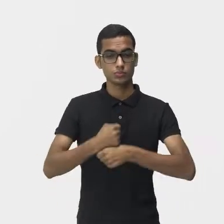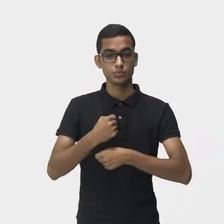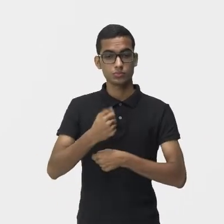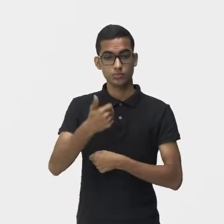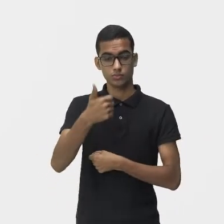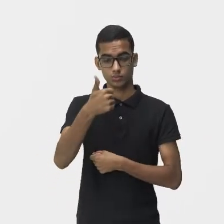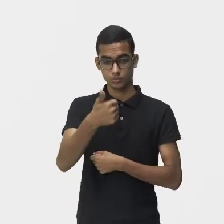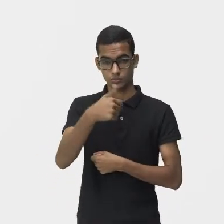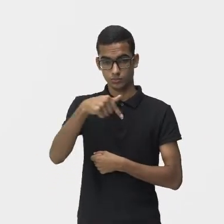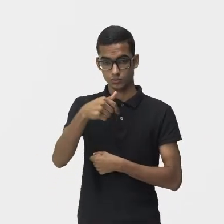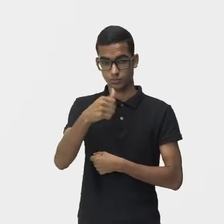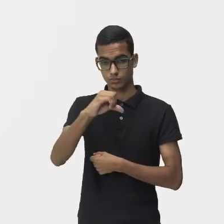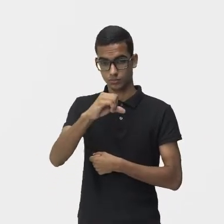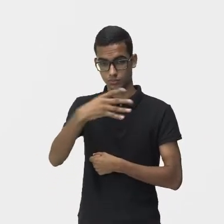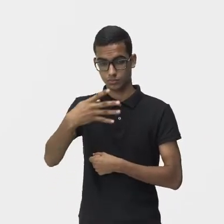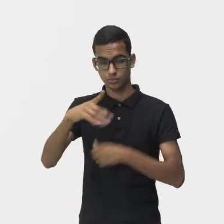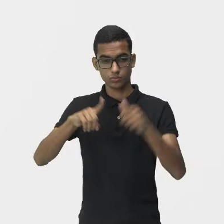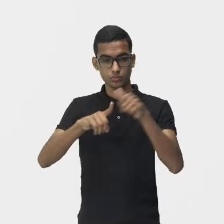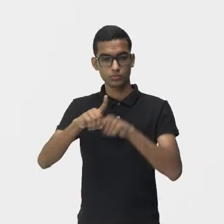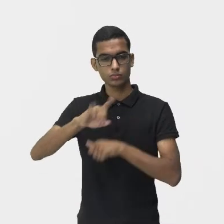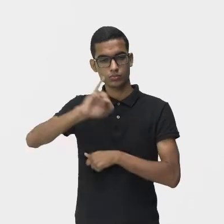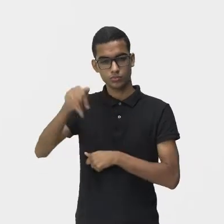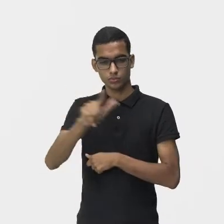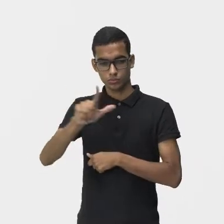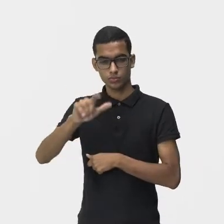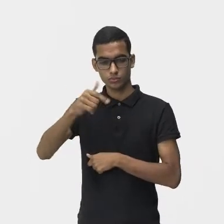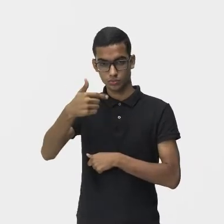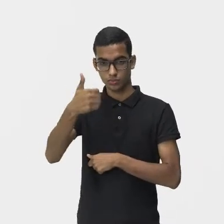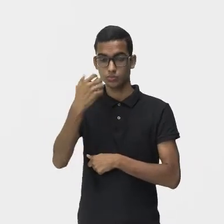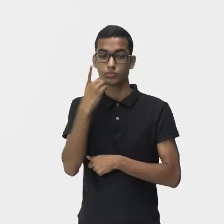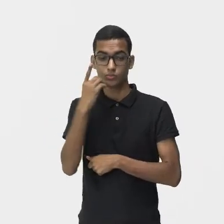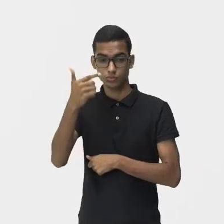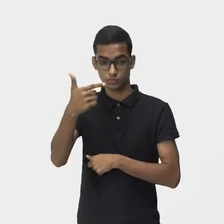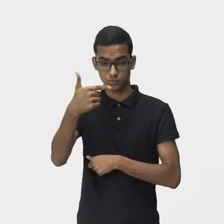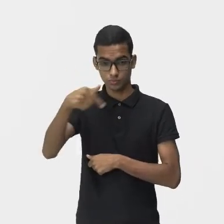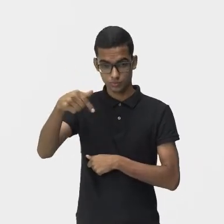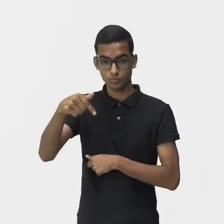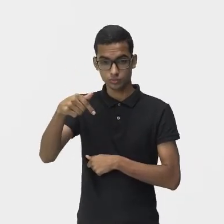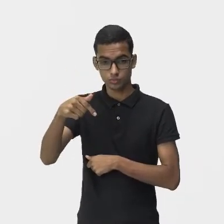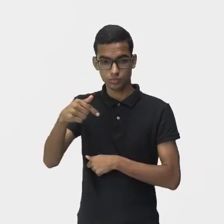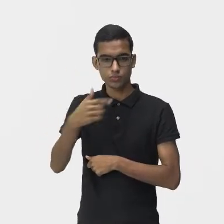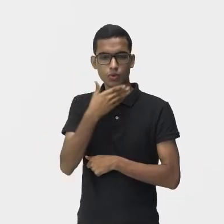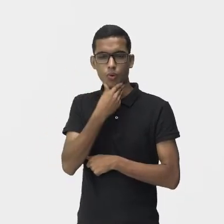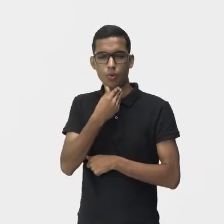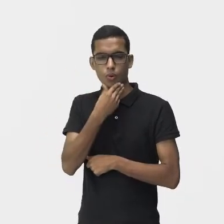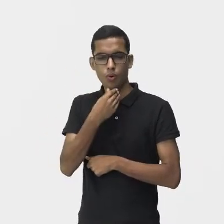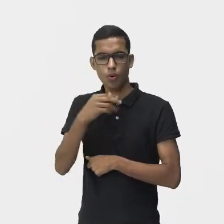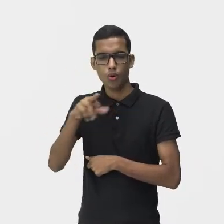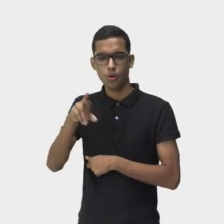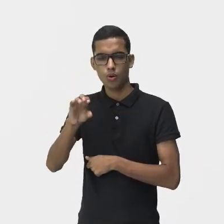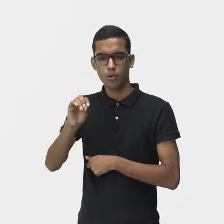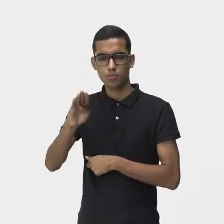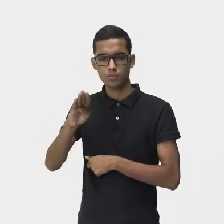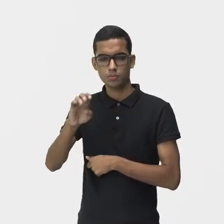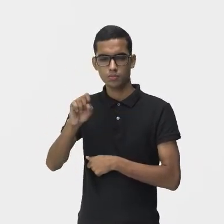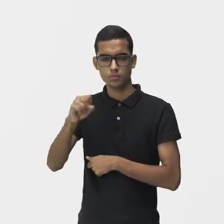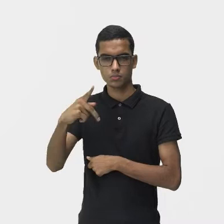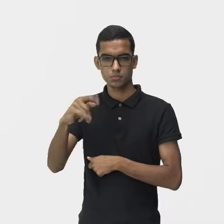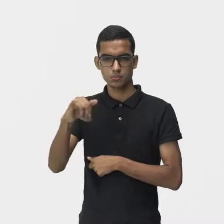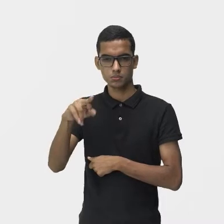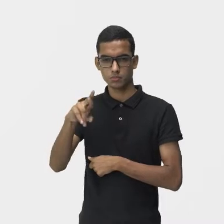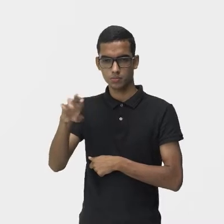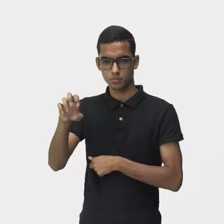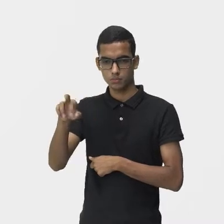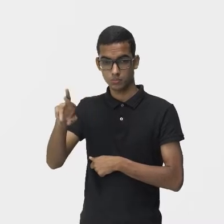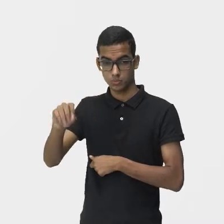de 1794, nós vamos ver aí Robespierre, que era o líder dos jacobinos, o líder ali